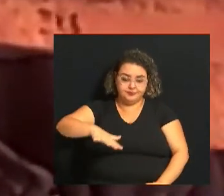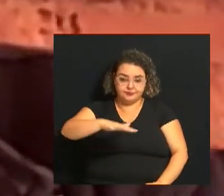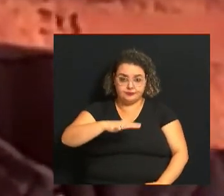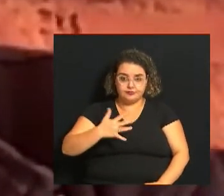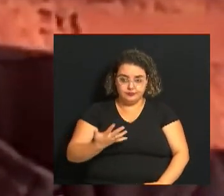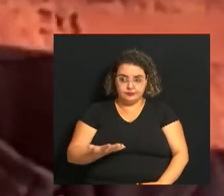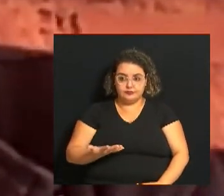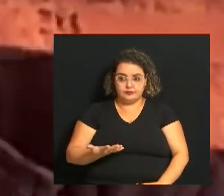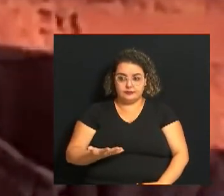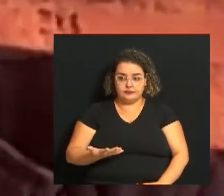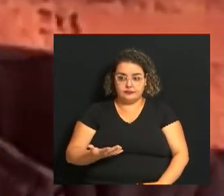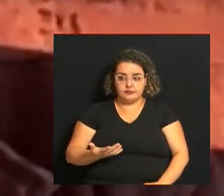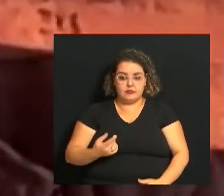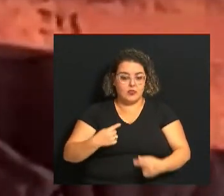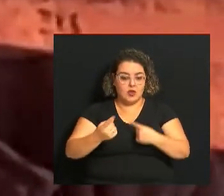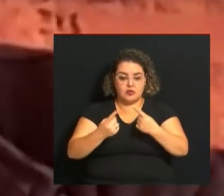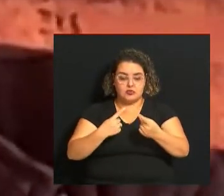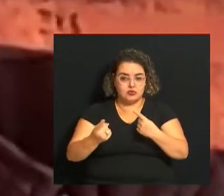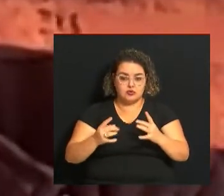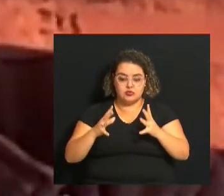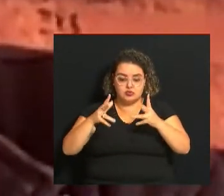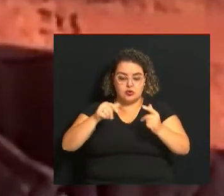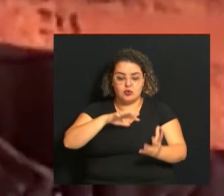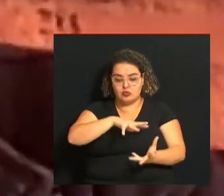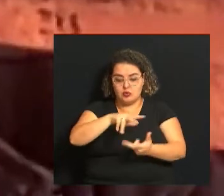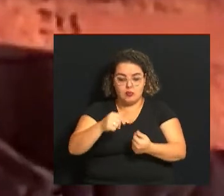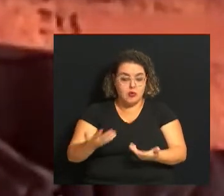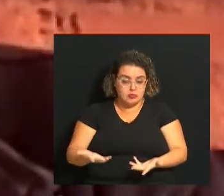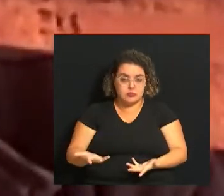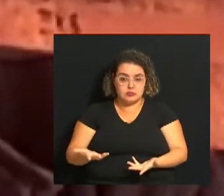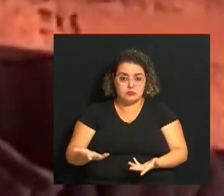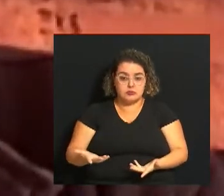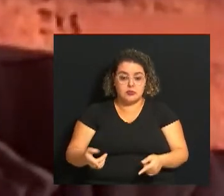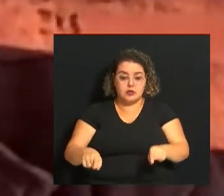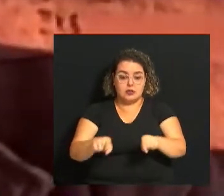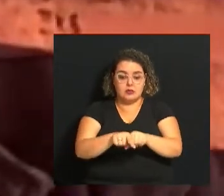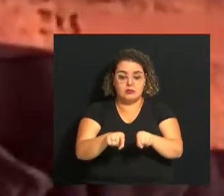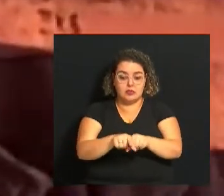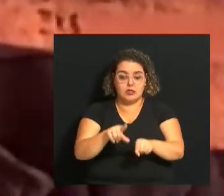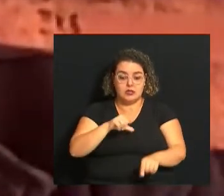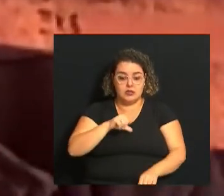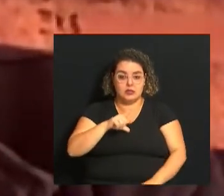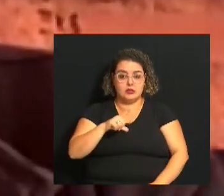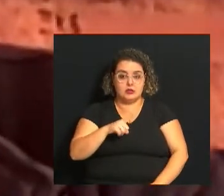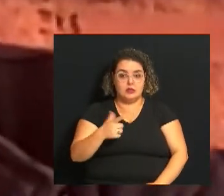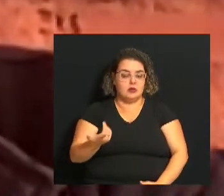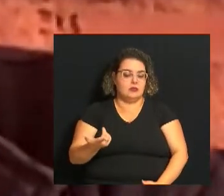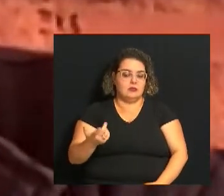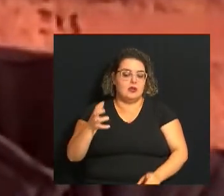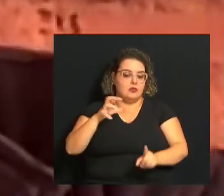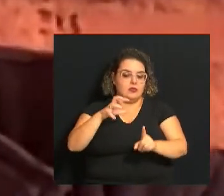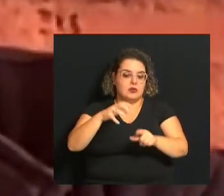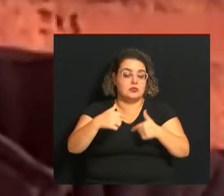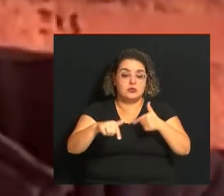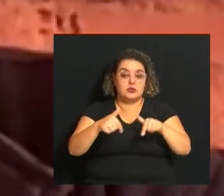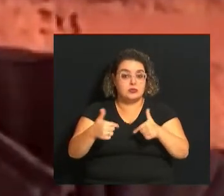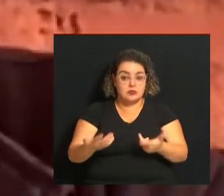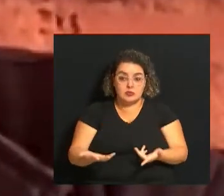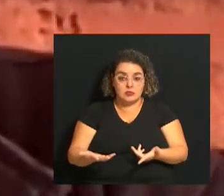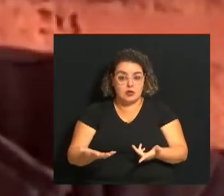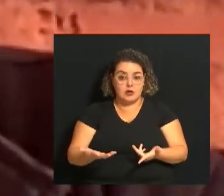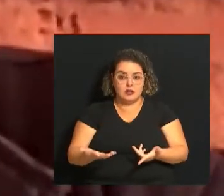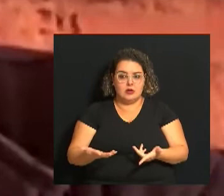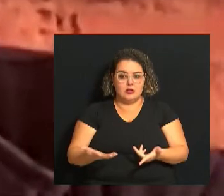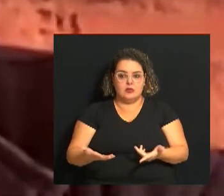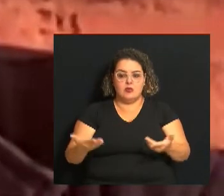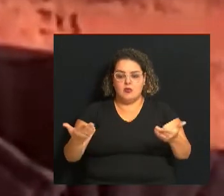de trânsito no mundo inteiro, e isso também gerou efeito no emprego, né? Então, hoje você